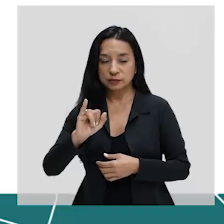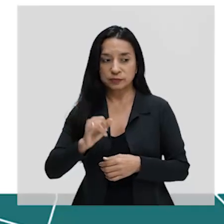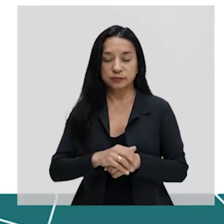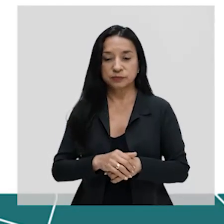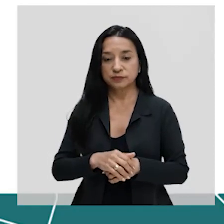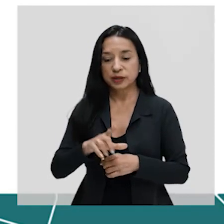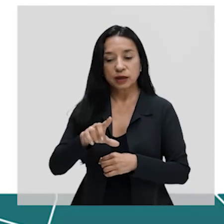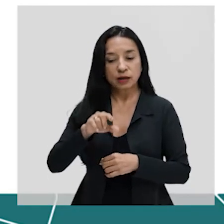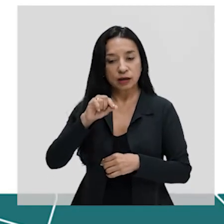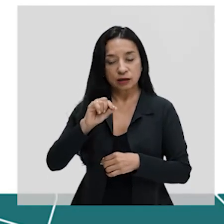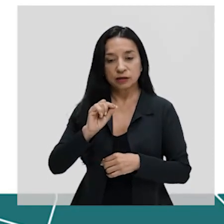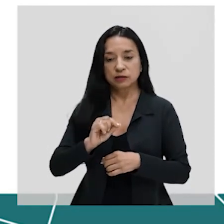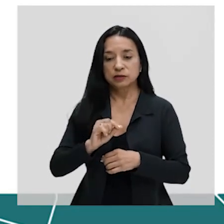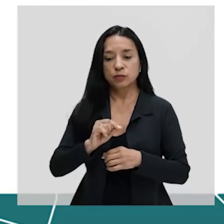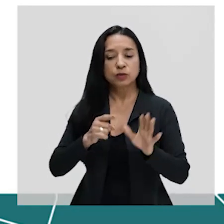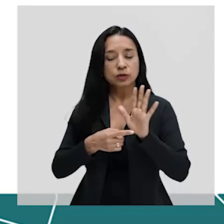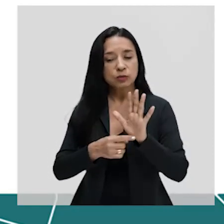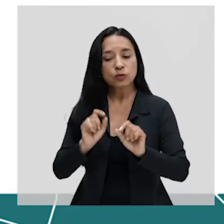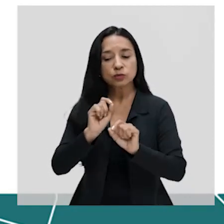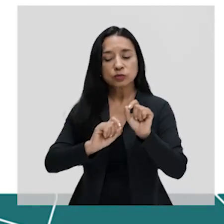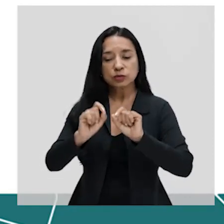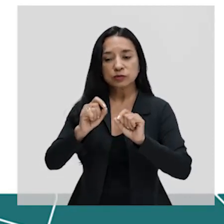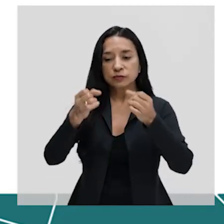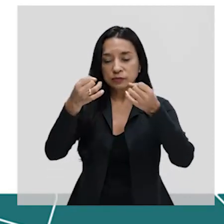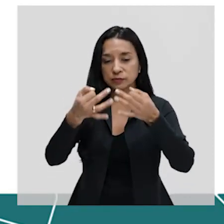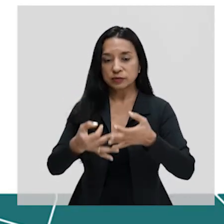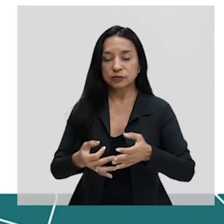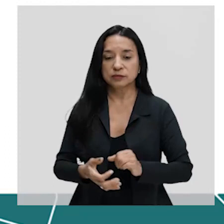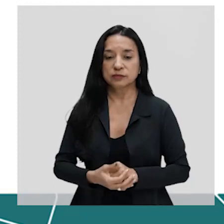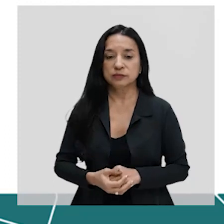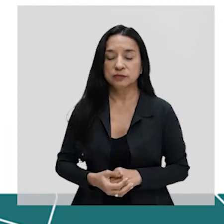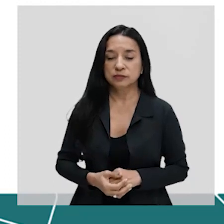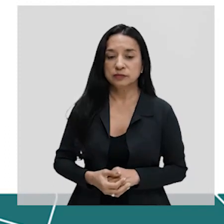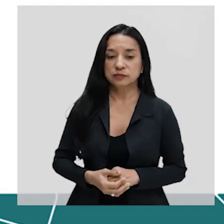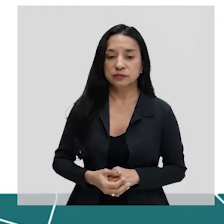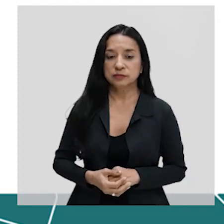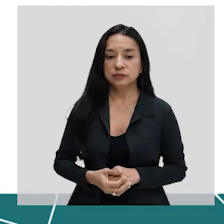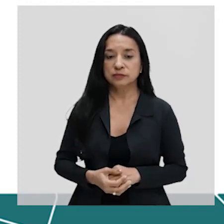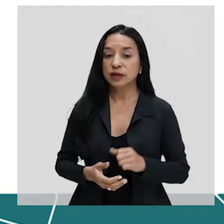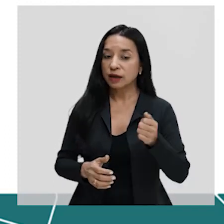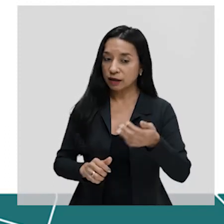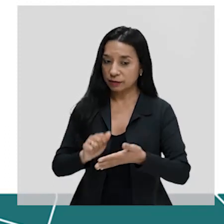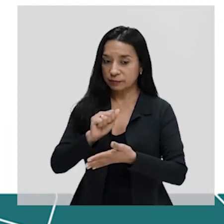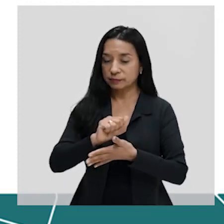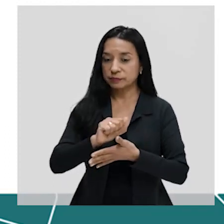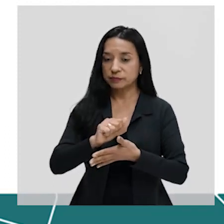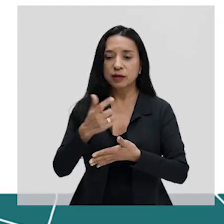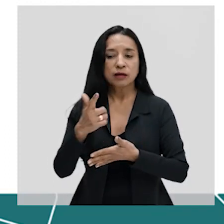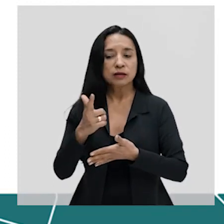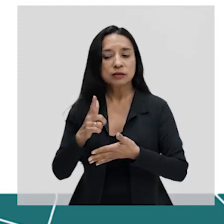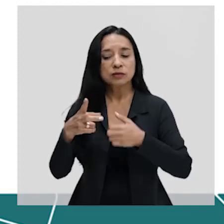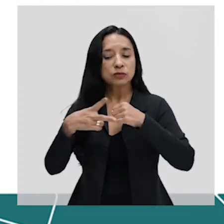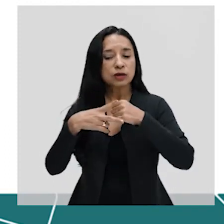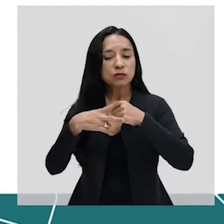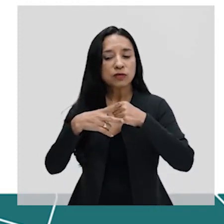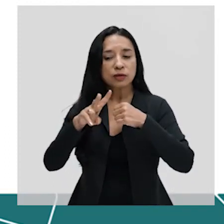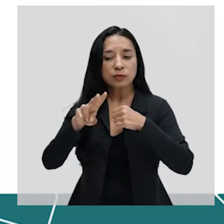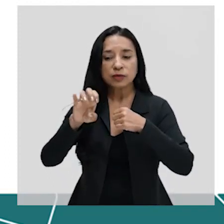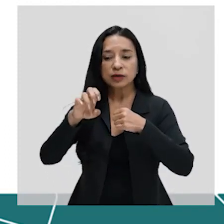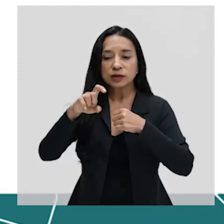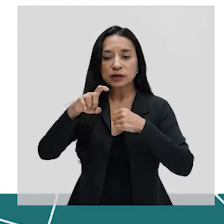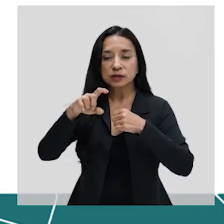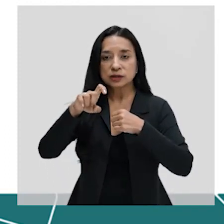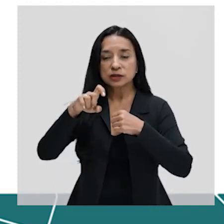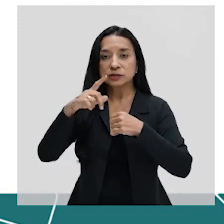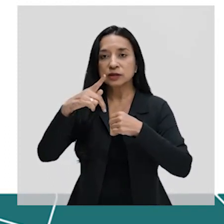o que foi dito no último período. Ó. Houveram dificuldades na resolução da questão. Cacau, mas aqui não tem o verbo explodir. Sim, não tem,